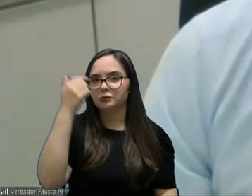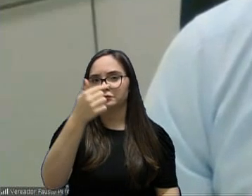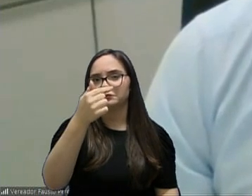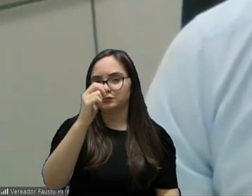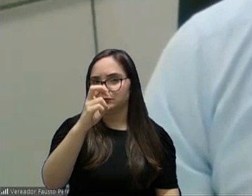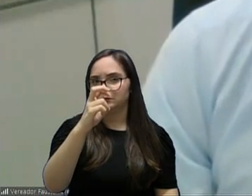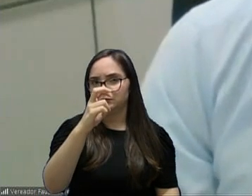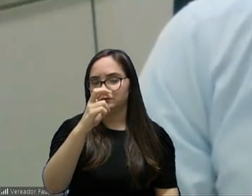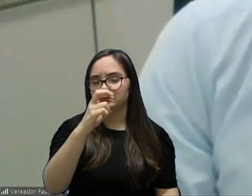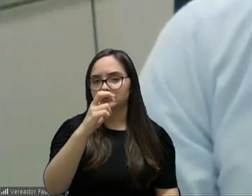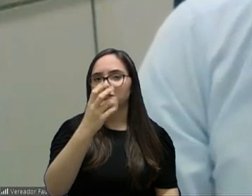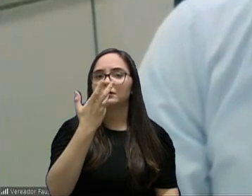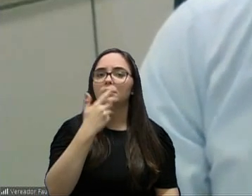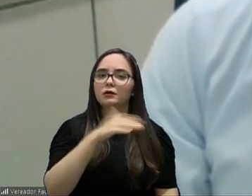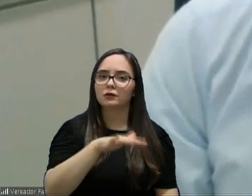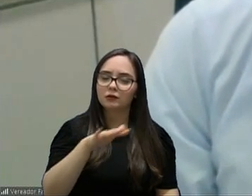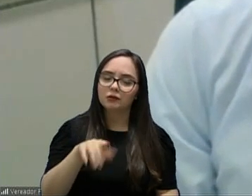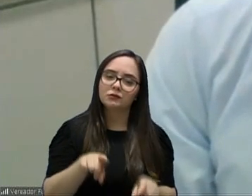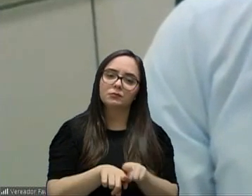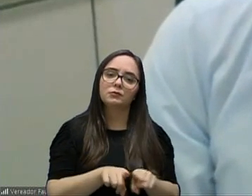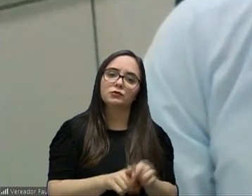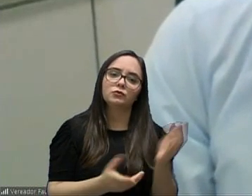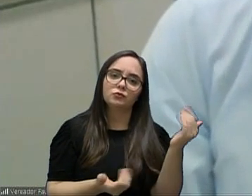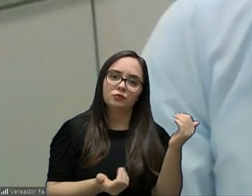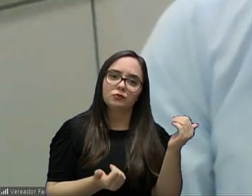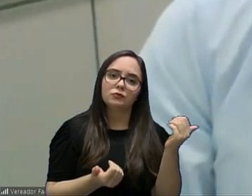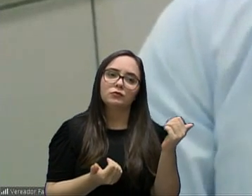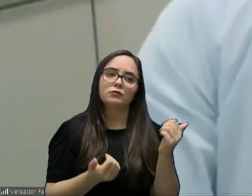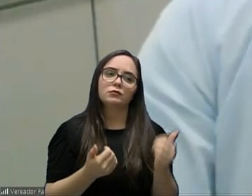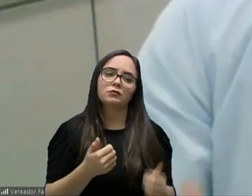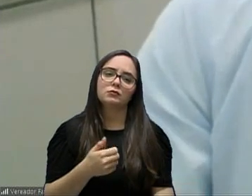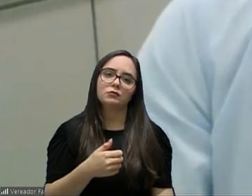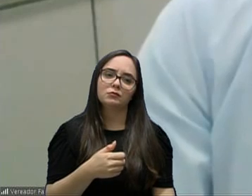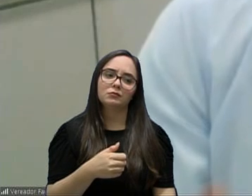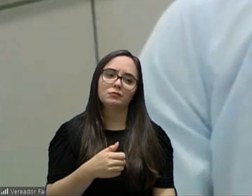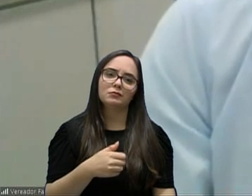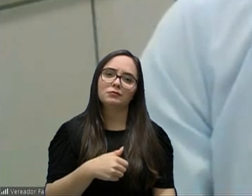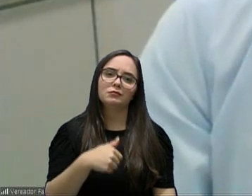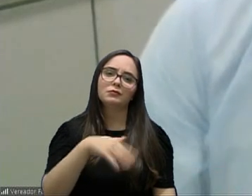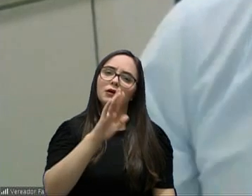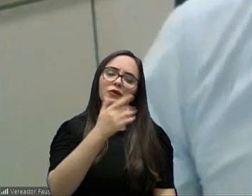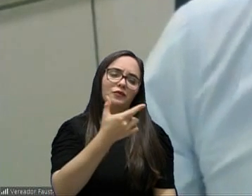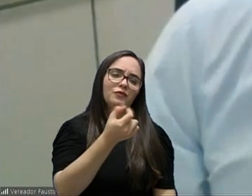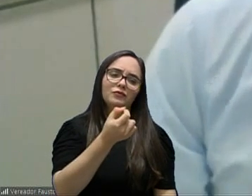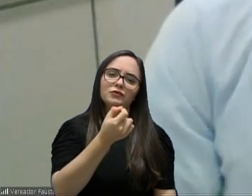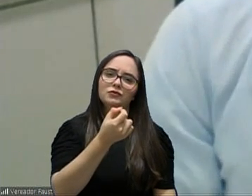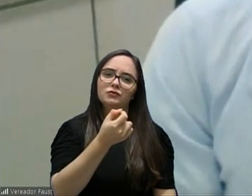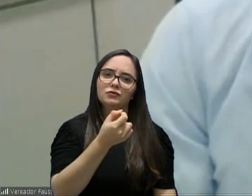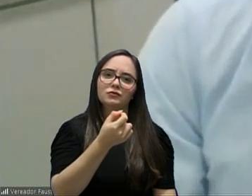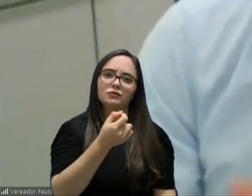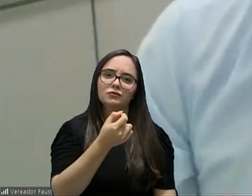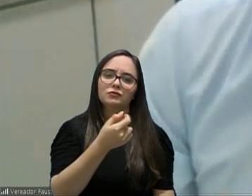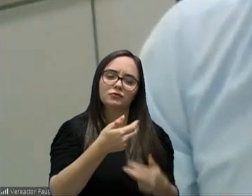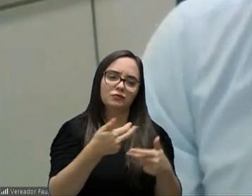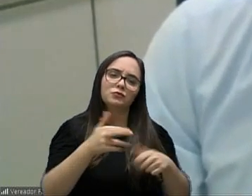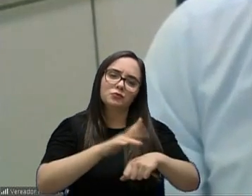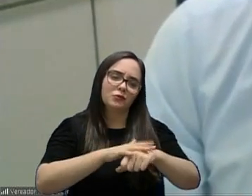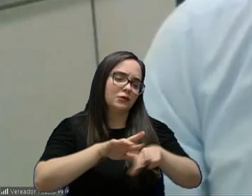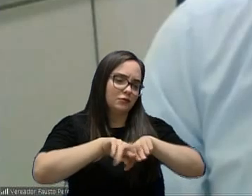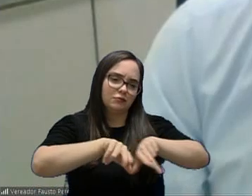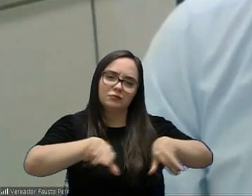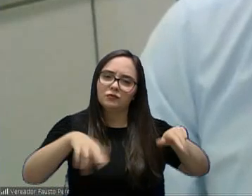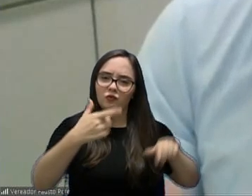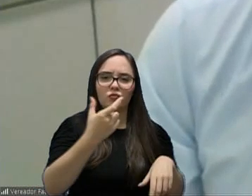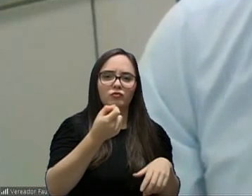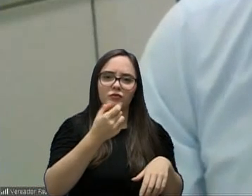75 crianças e jovens com mais de 20 especialidades aí, dias especiais, né?